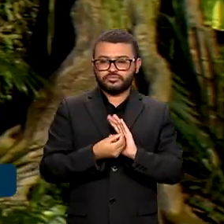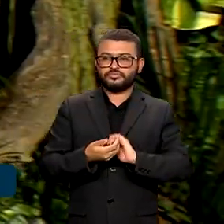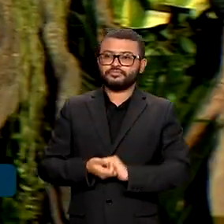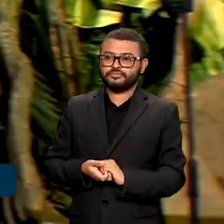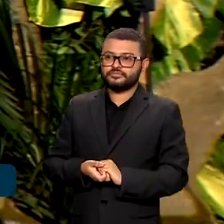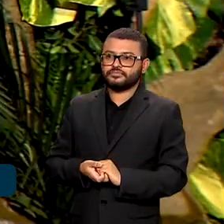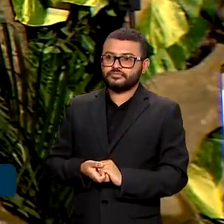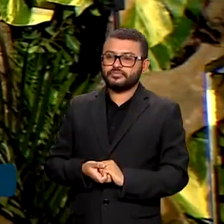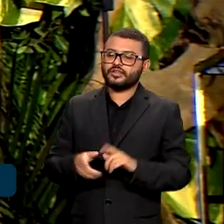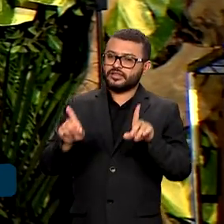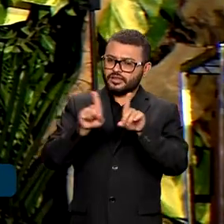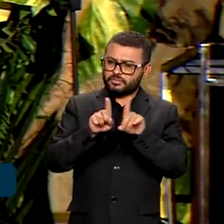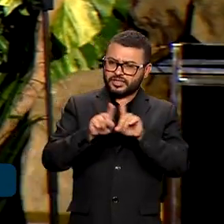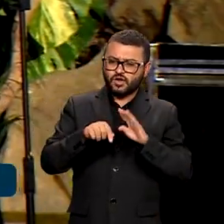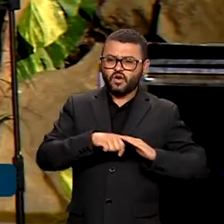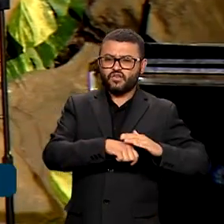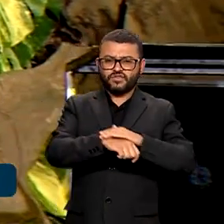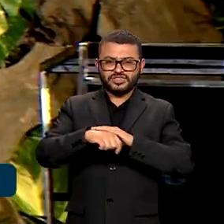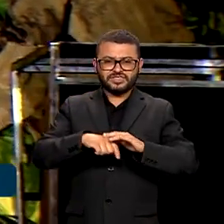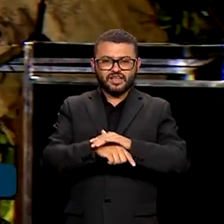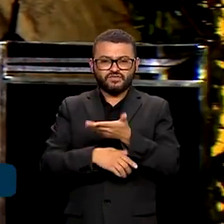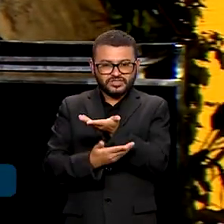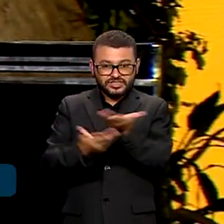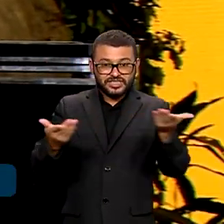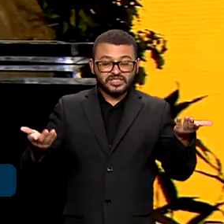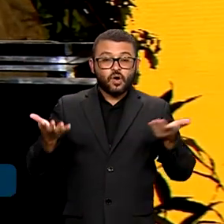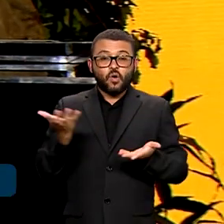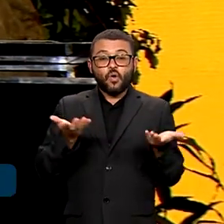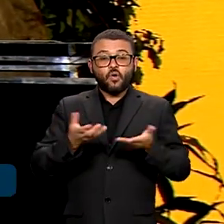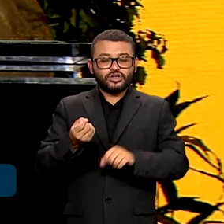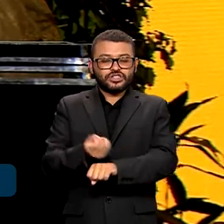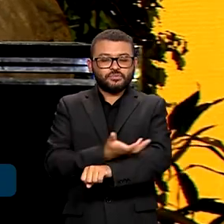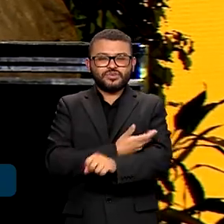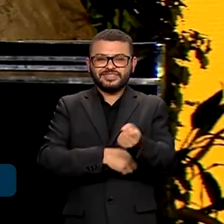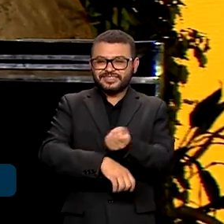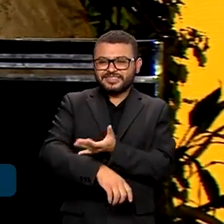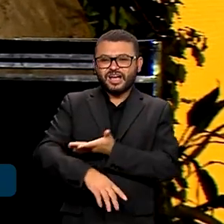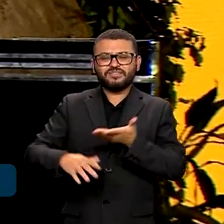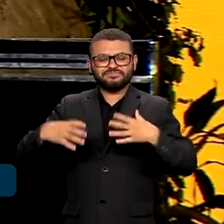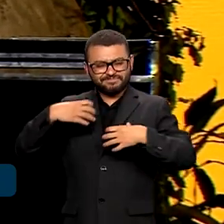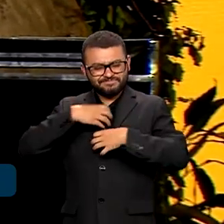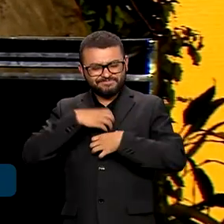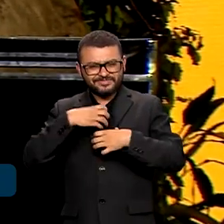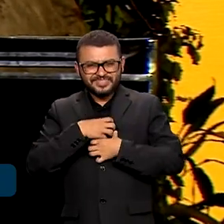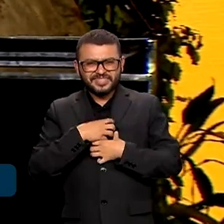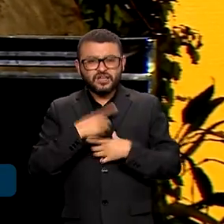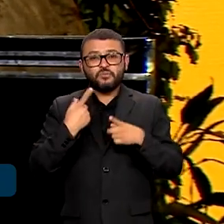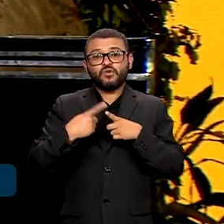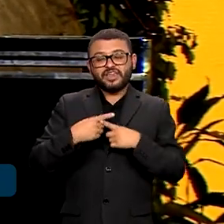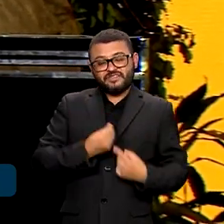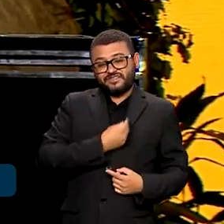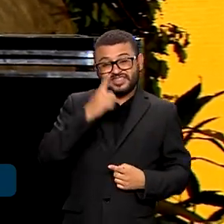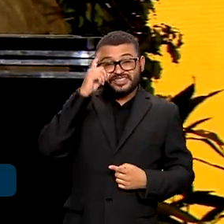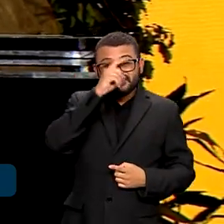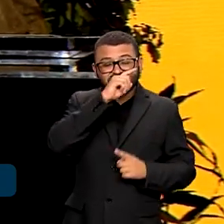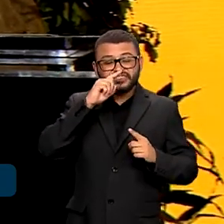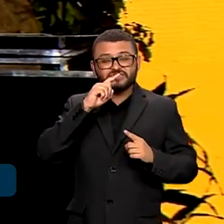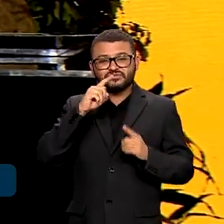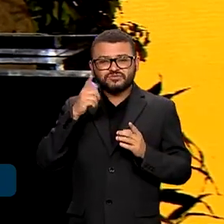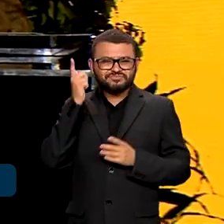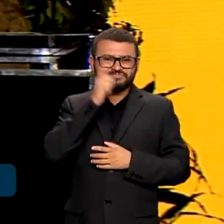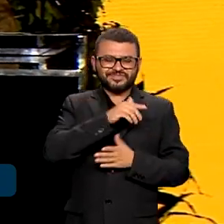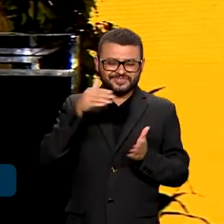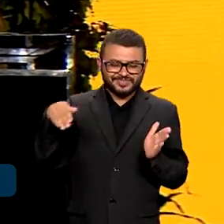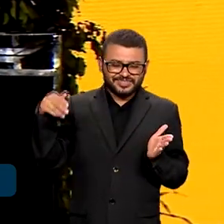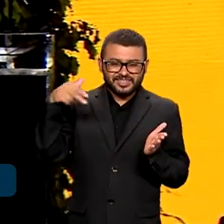Eu queria dizer a vocês que é muito emocionante estar aqui hoje, porque foi muito difícil chegar até aqui. E